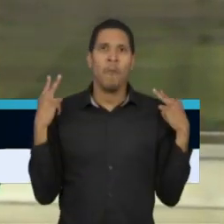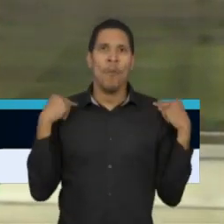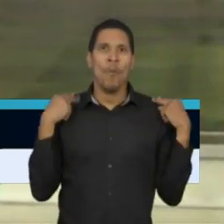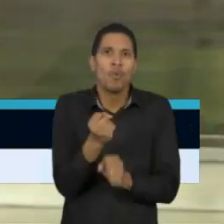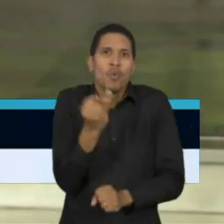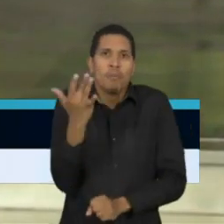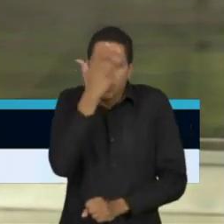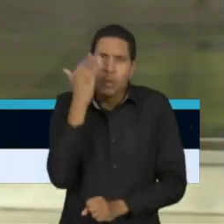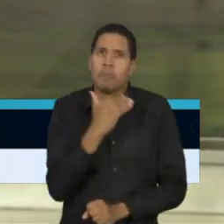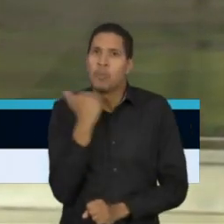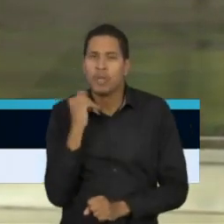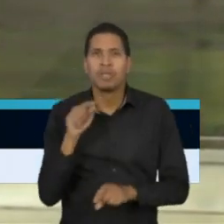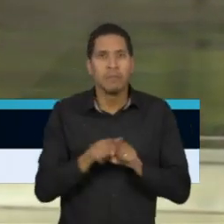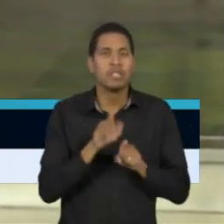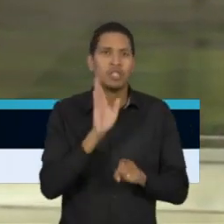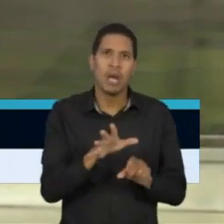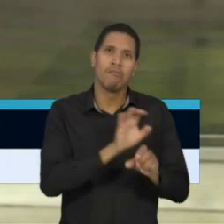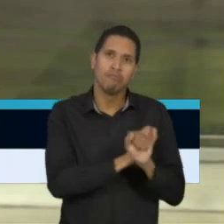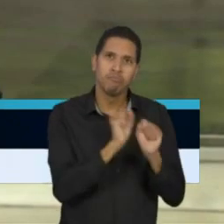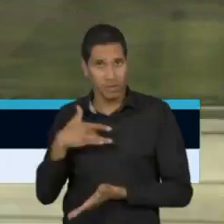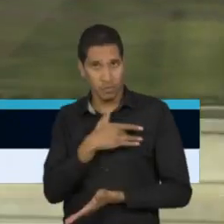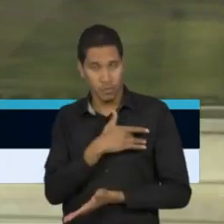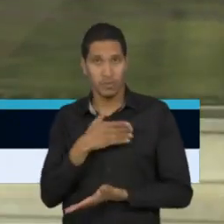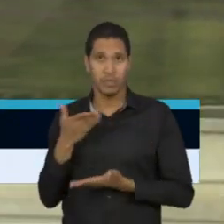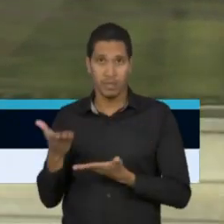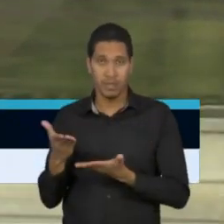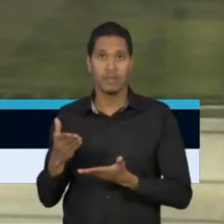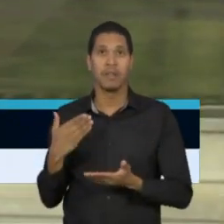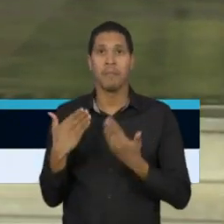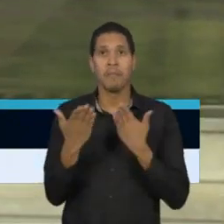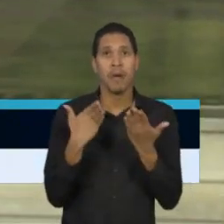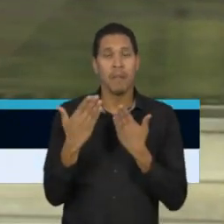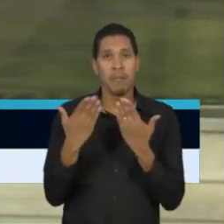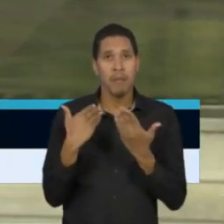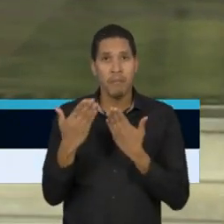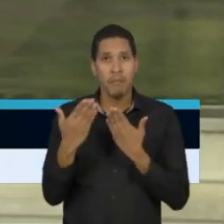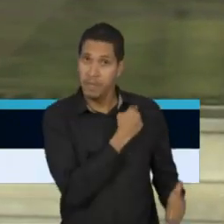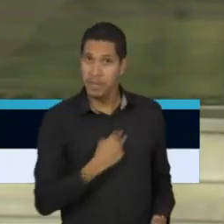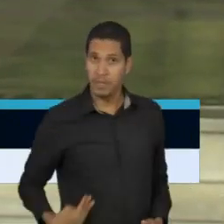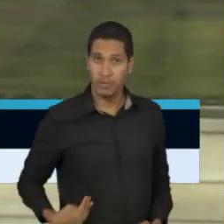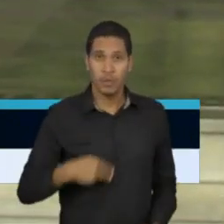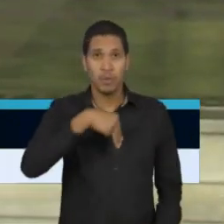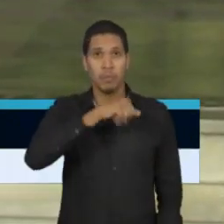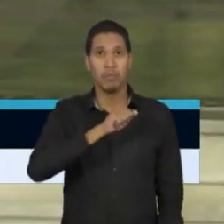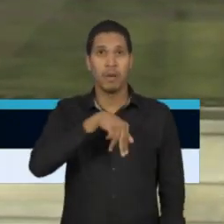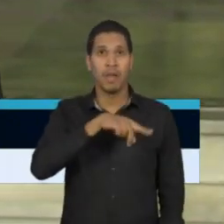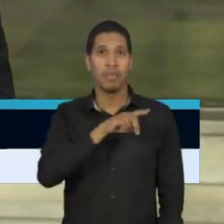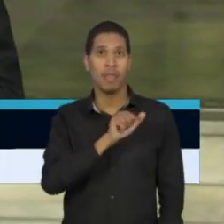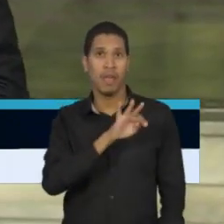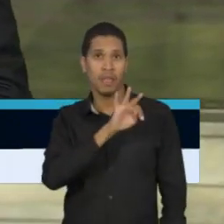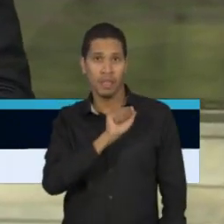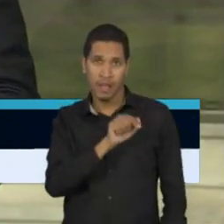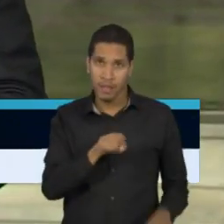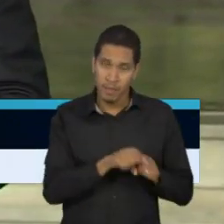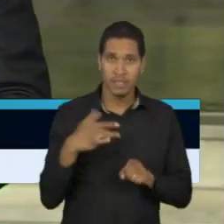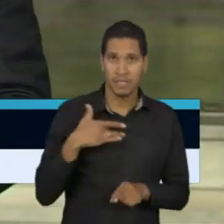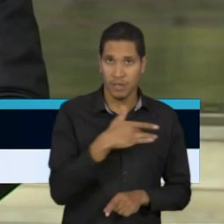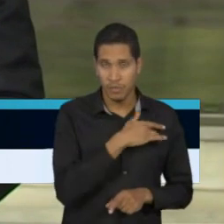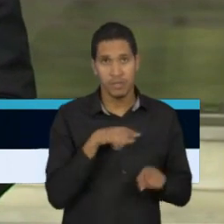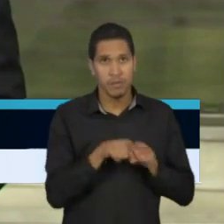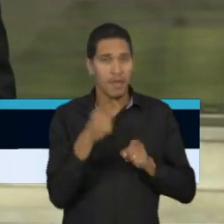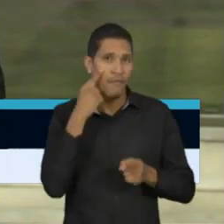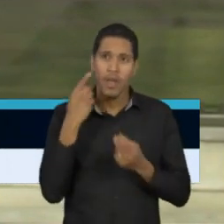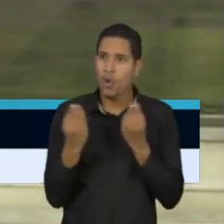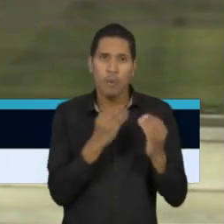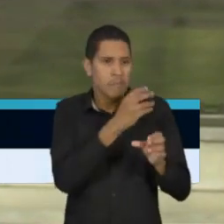Vamos agora à pergunta. Contaminados. Eu vou dialoga com o ministro Mandetta do Ministério da Saúde, atualizando os dados